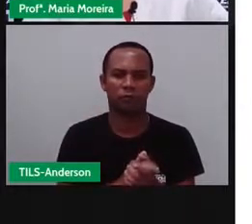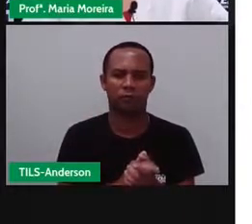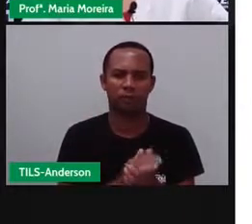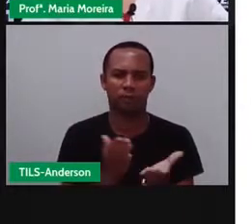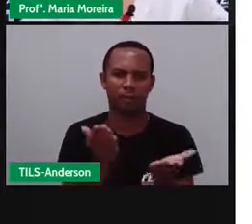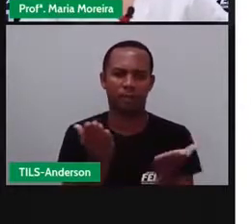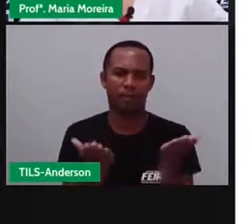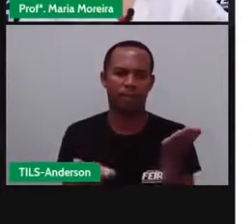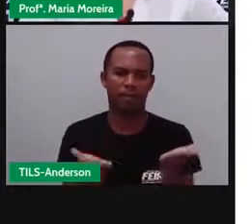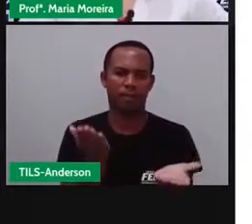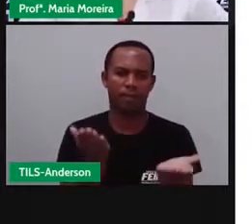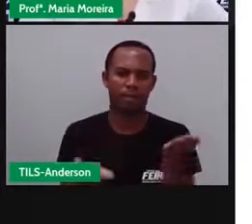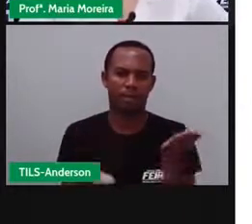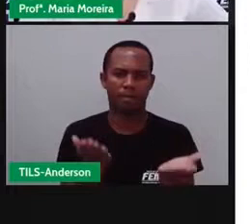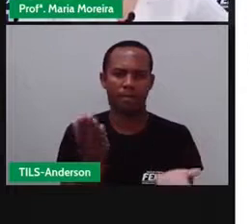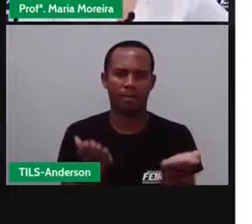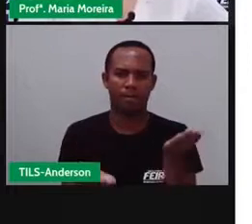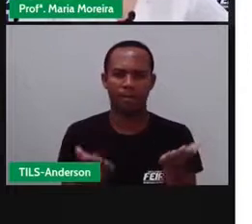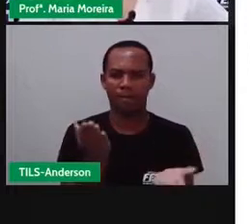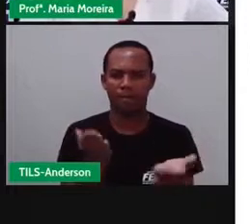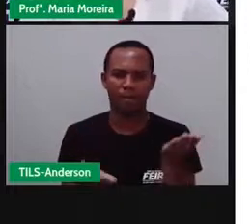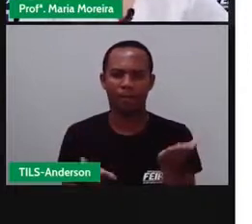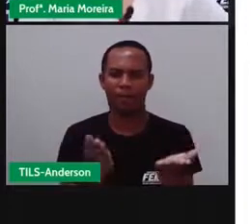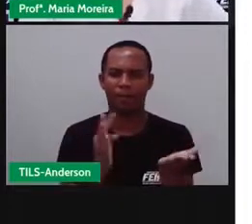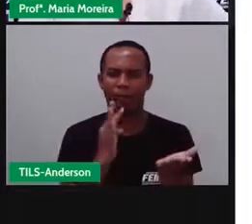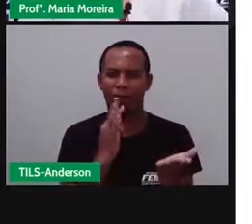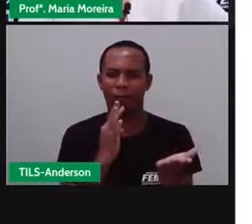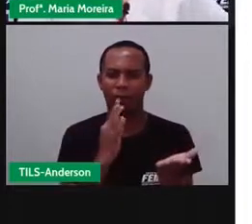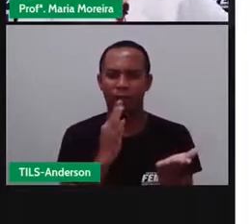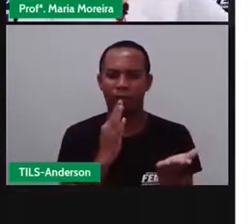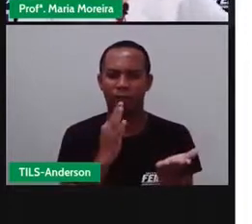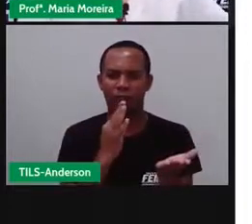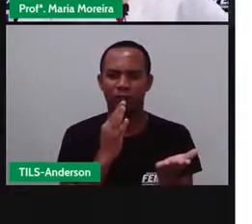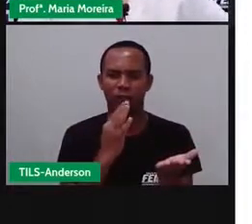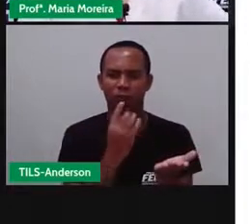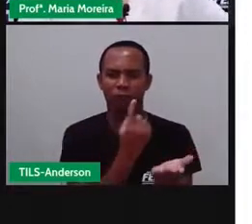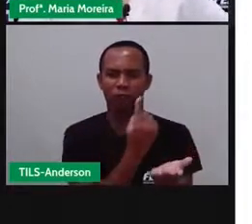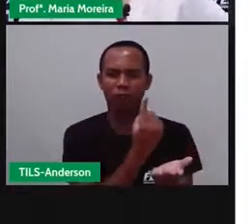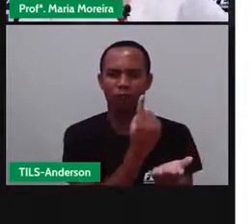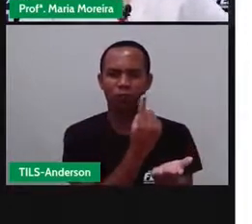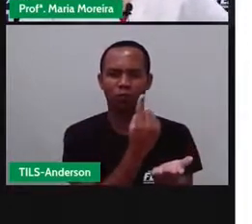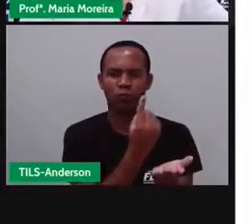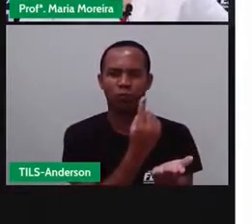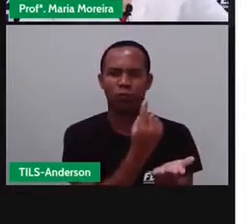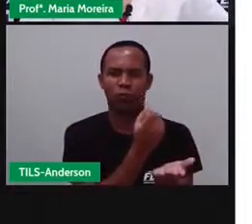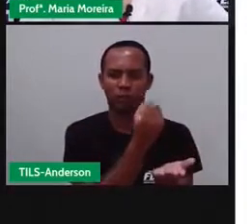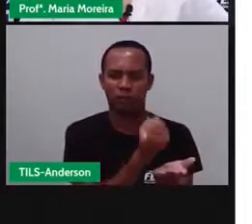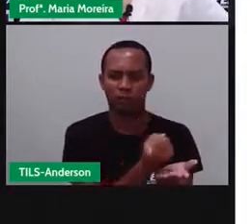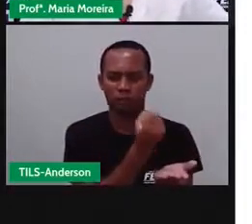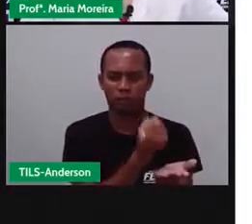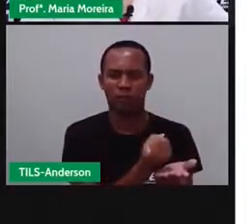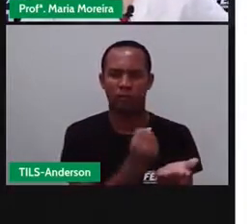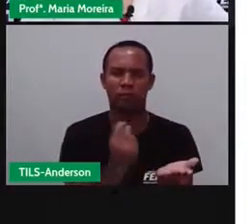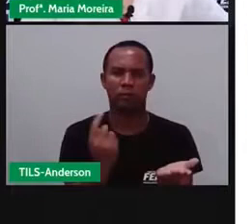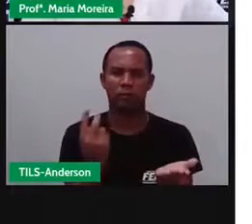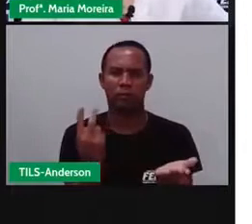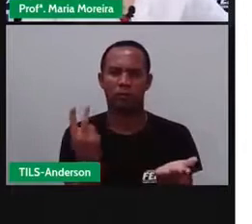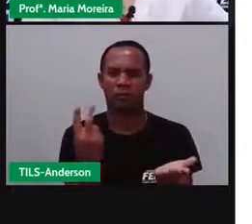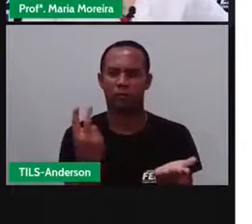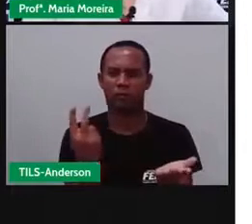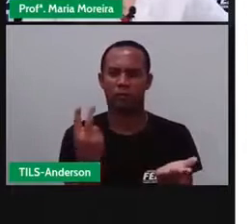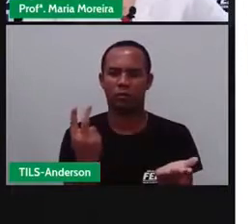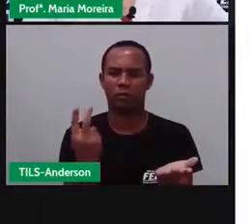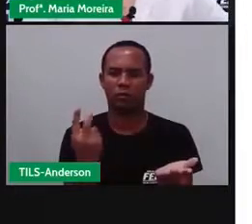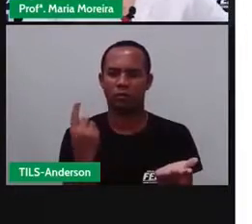A balança. Olha só o que eu tenho aqui nessa balança. Desse lado aqui eu tenho 1 quilo. E do lado daqui eu tenho